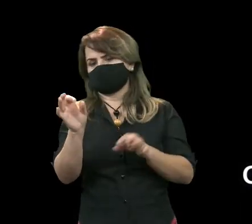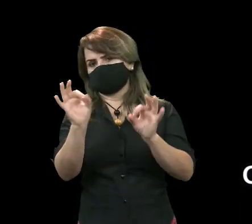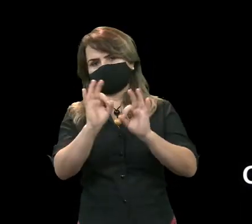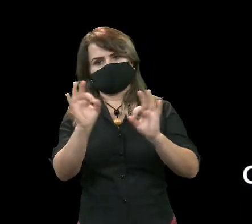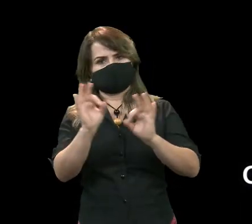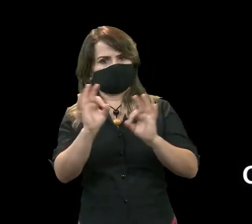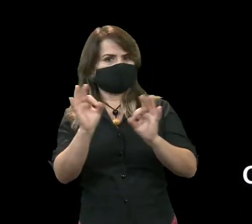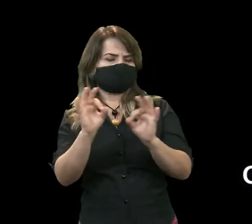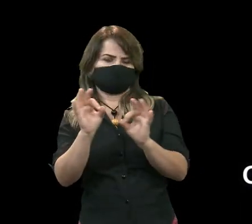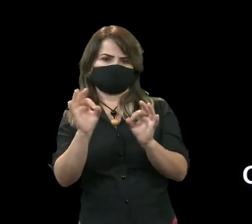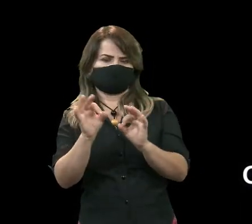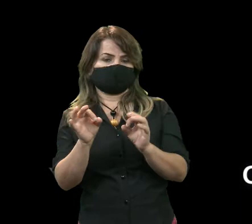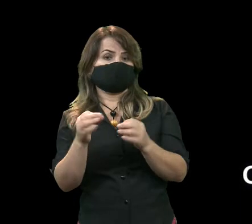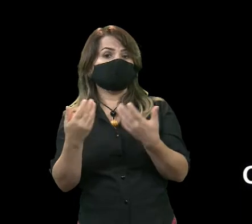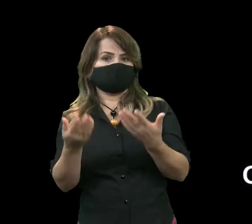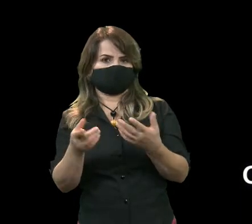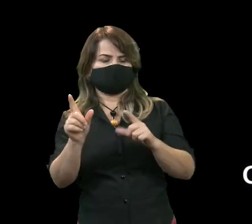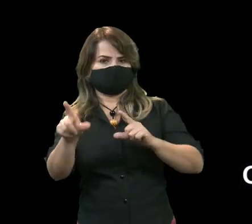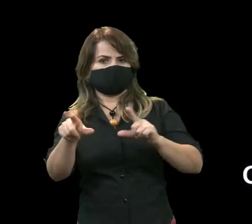decisão tomada